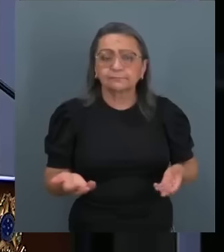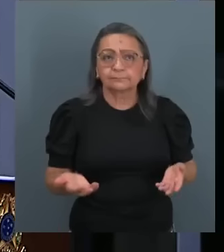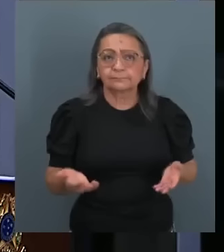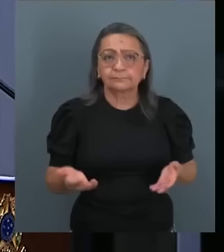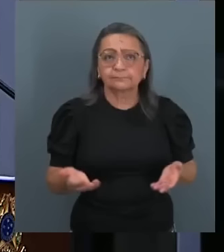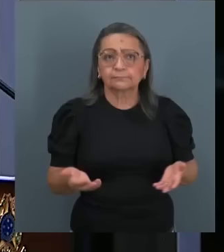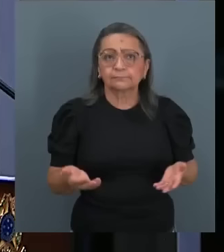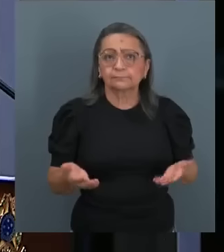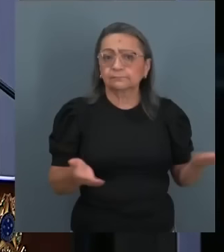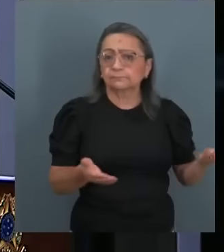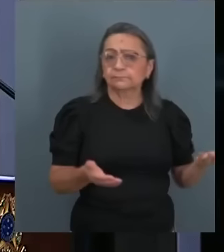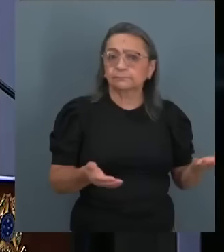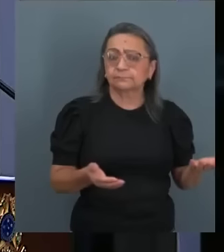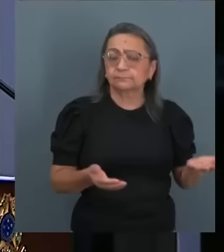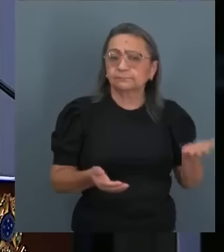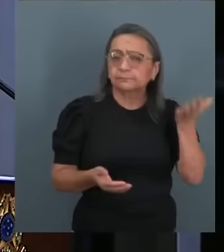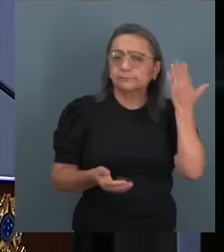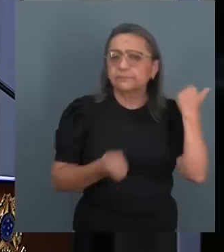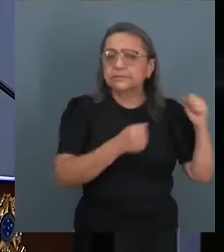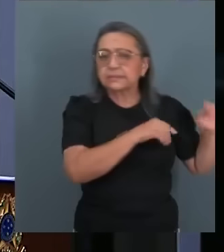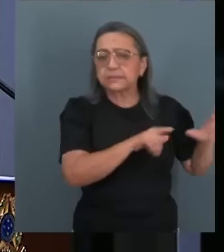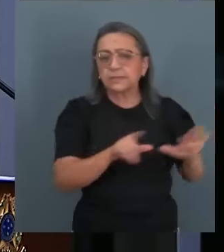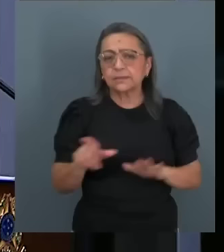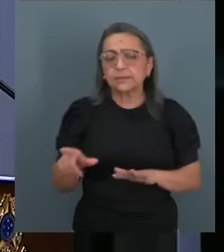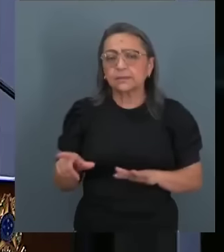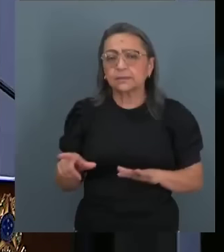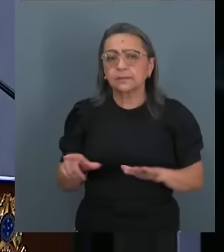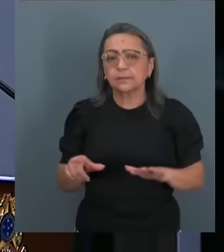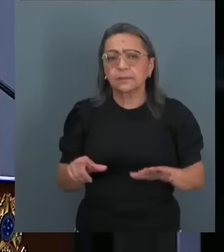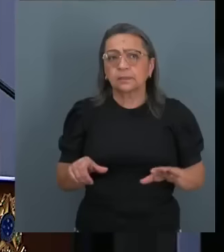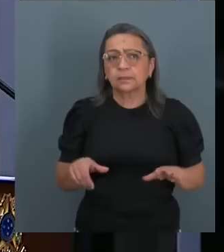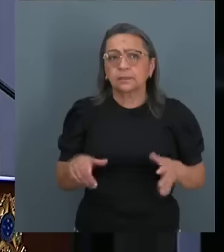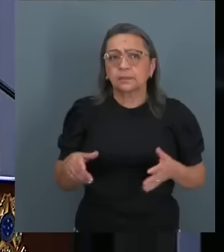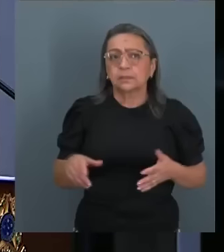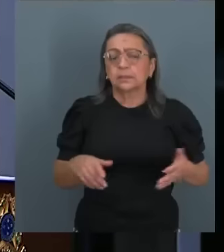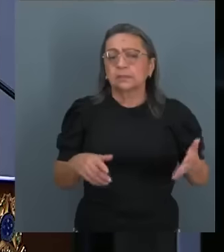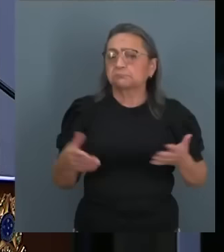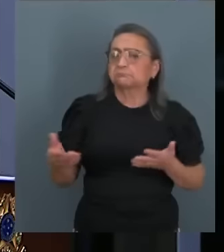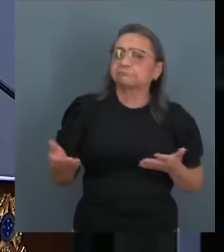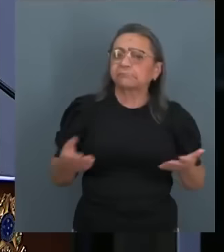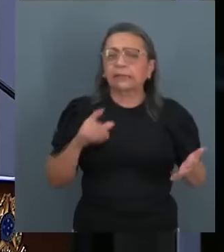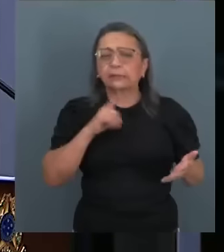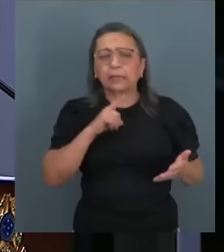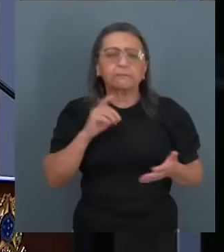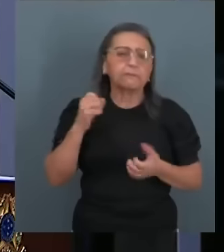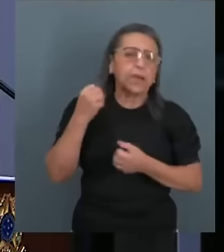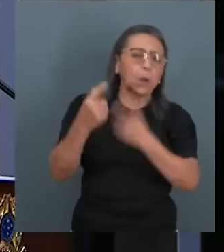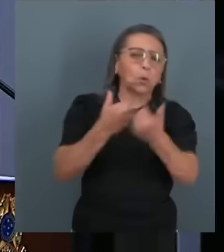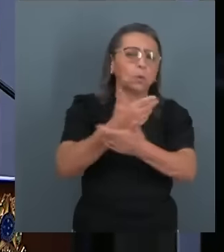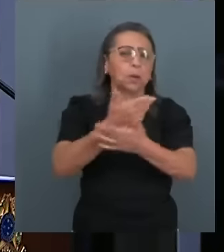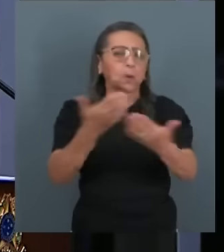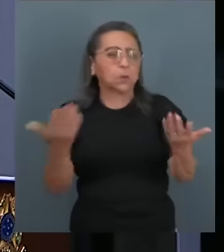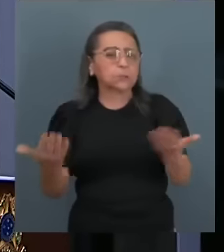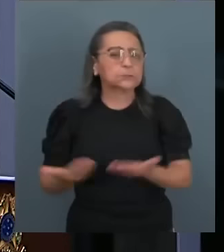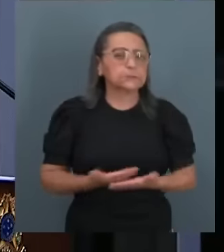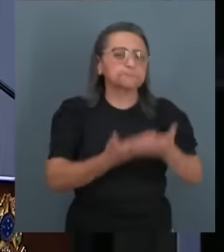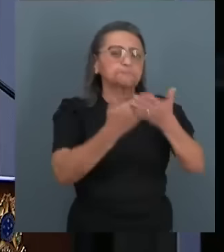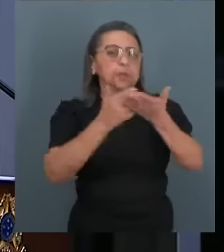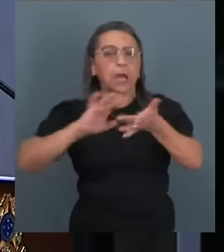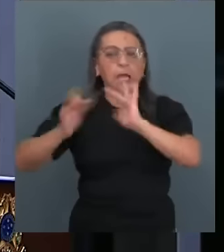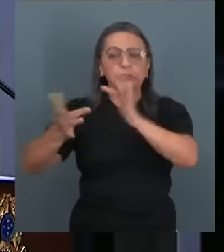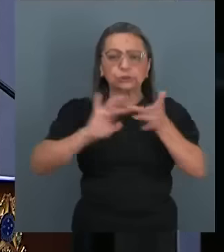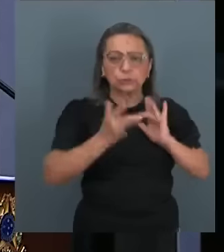Depois da semana passada, houve um condão aí, mágico, que fez essa turma